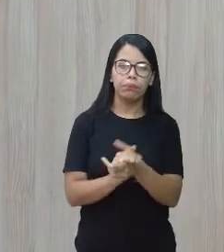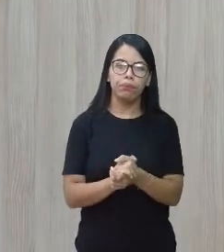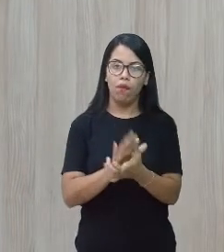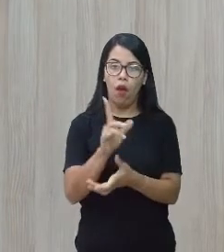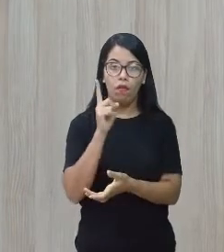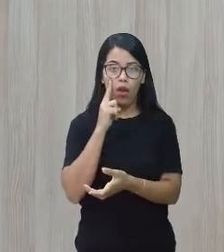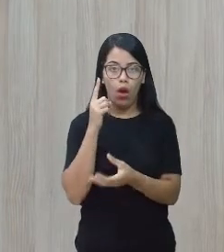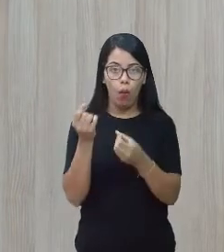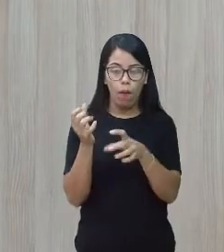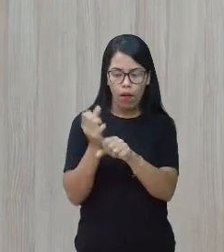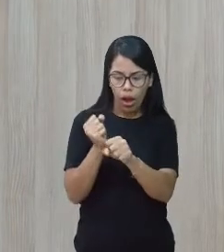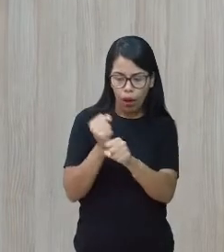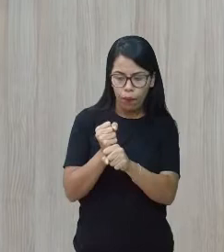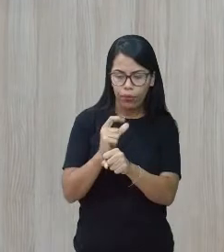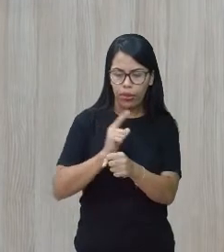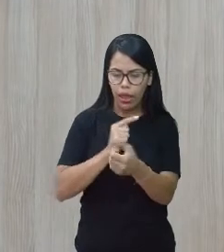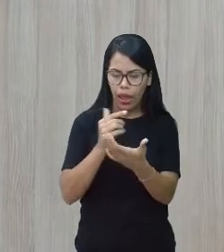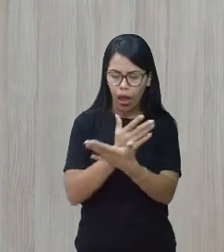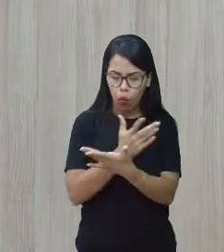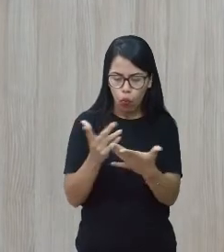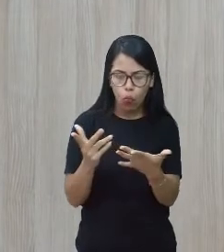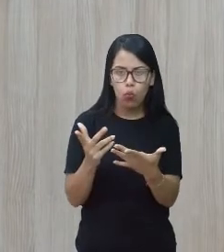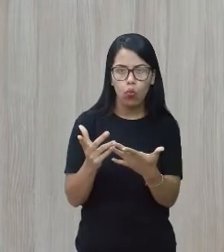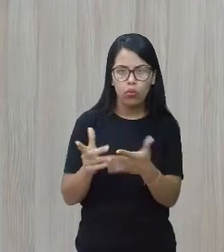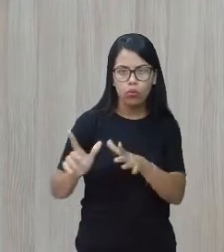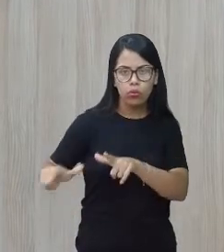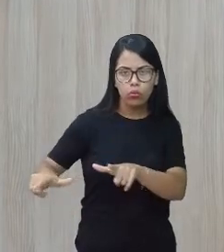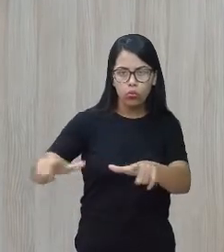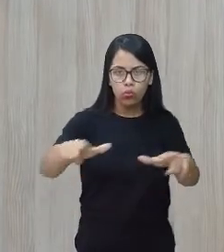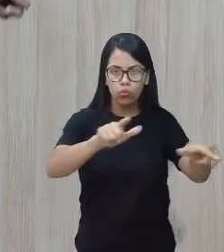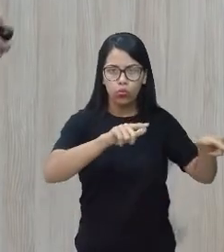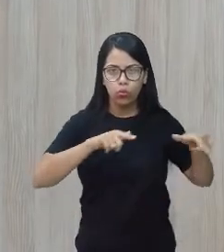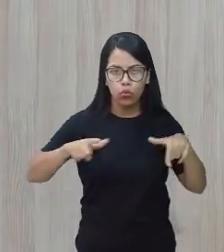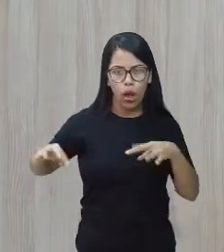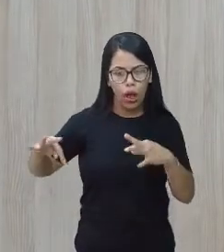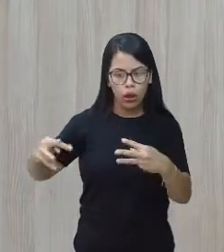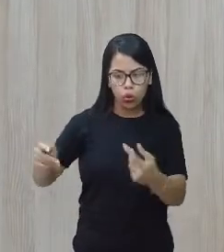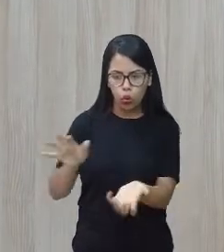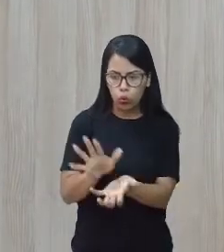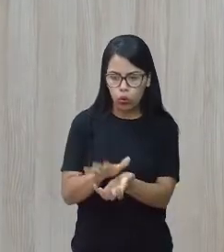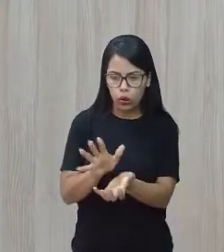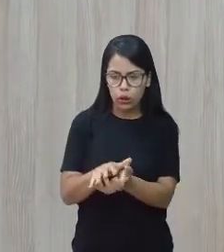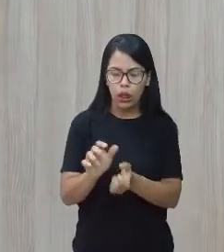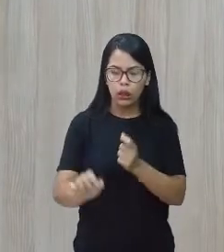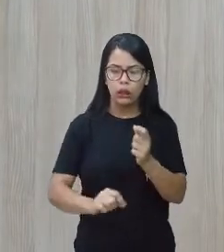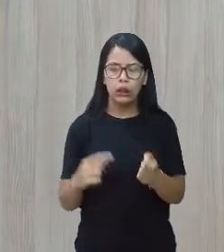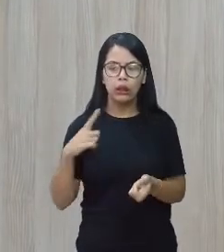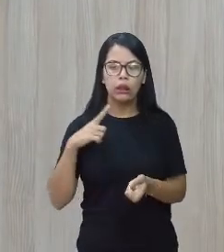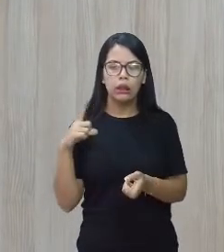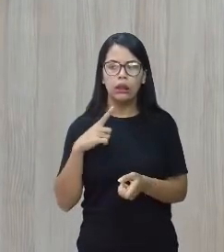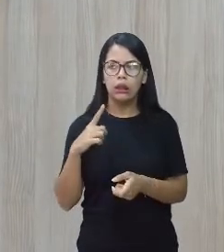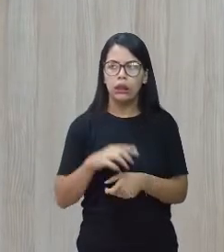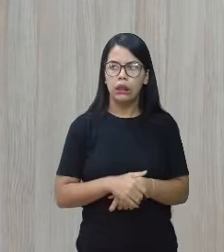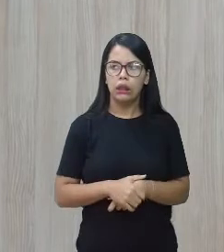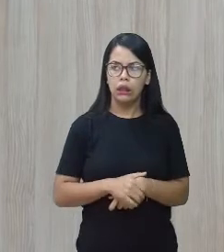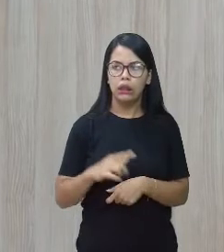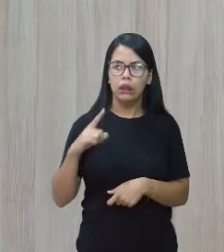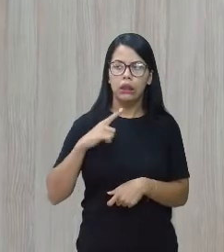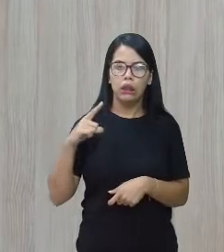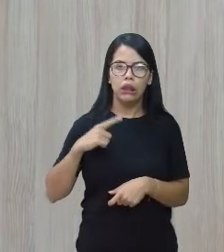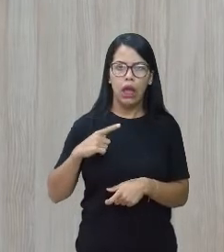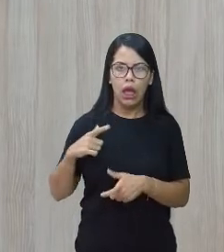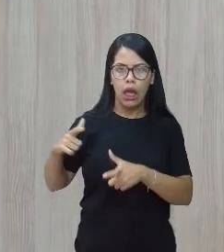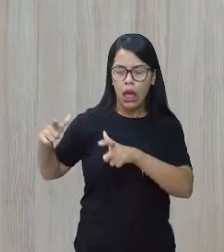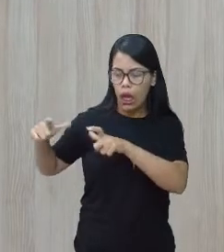seguinte forma. Existem alguns postos, tá, espalhados por todo o estado, que tem um reservatório,